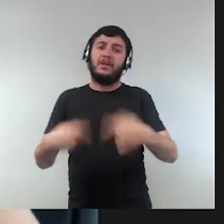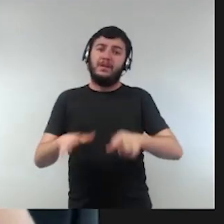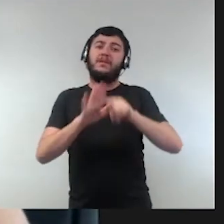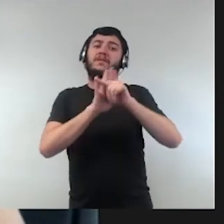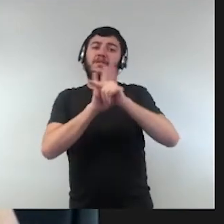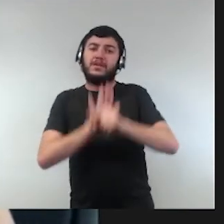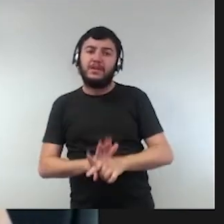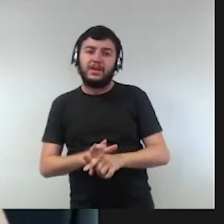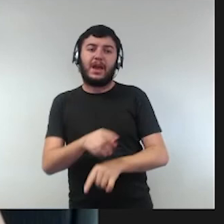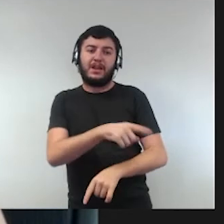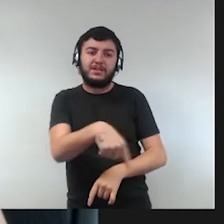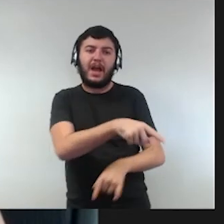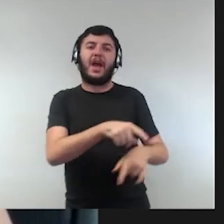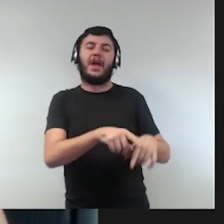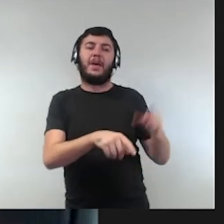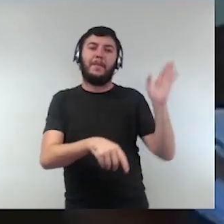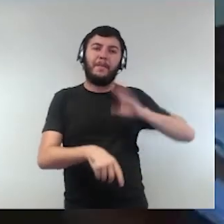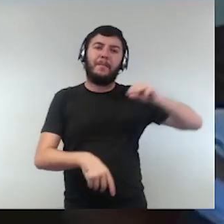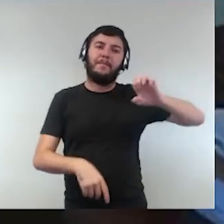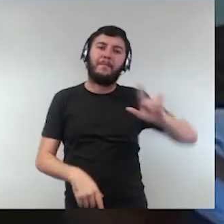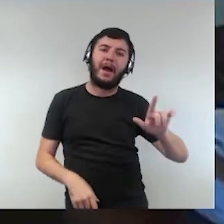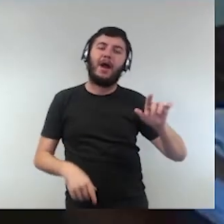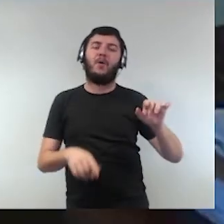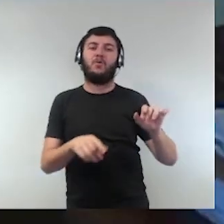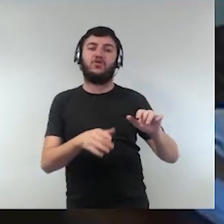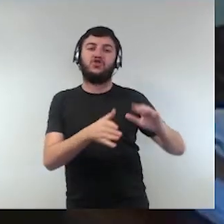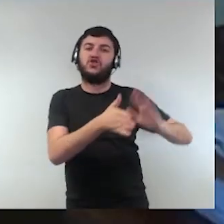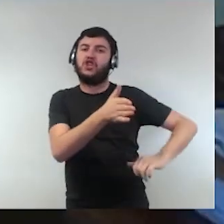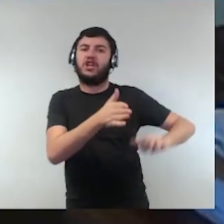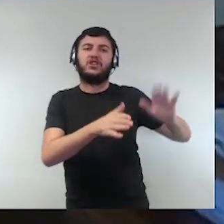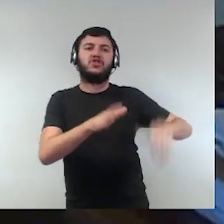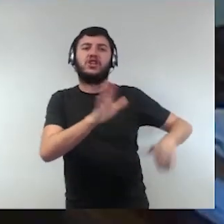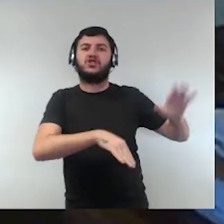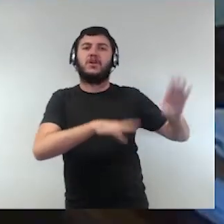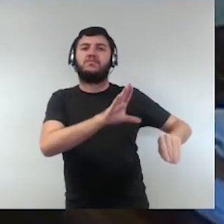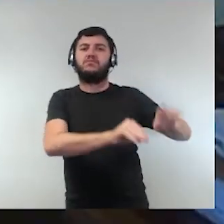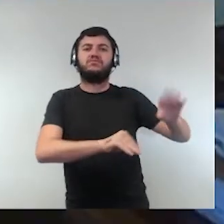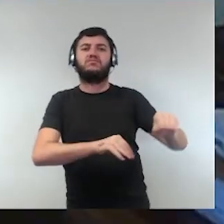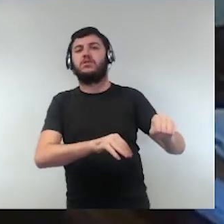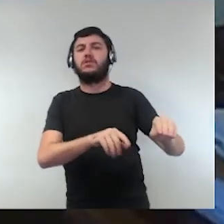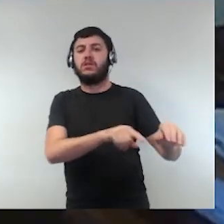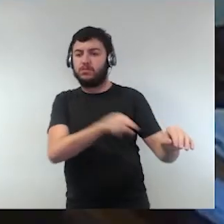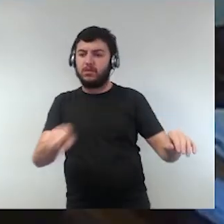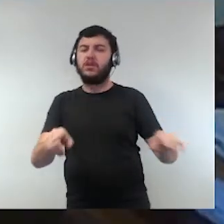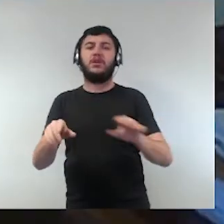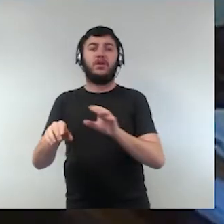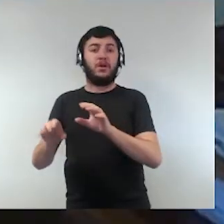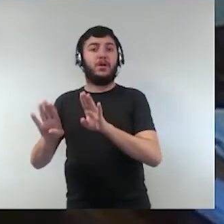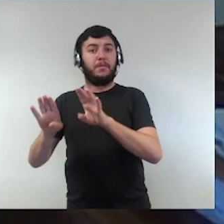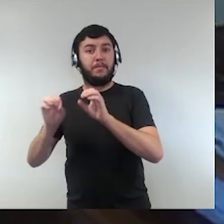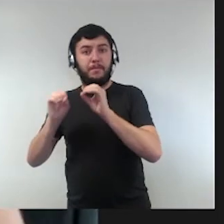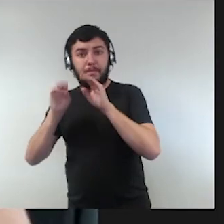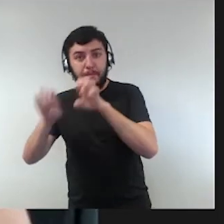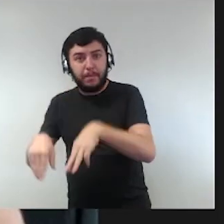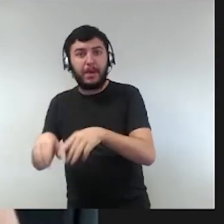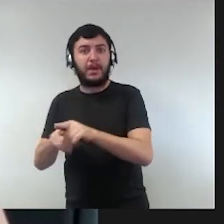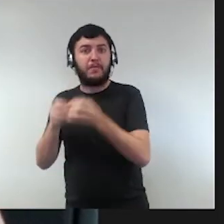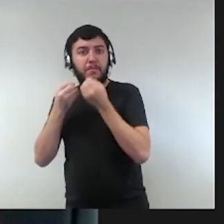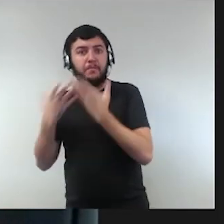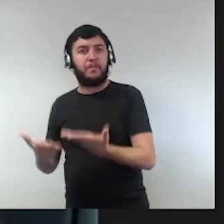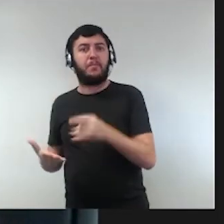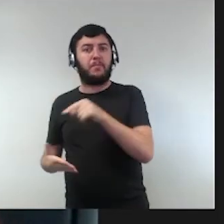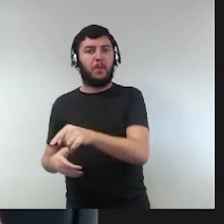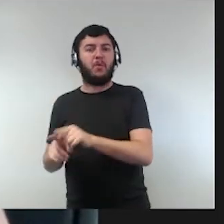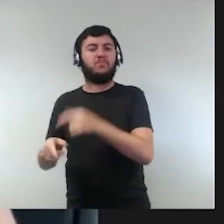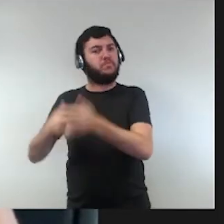e manter os bons. Doutora Rosana, só de avisar que você ainda tem 5 minutos ainda. Estou finalizando,